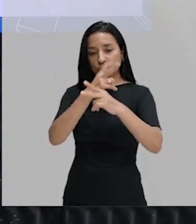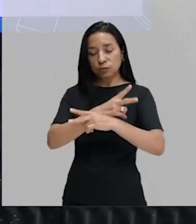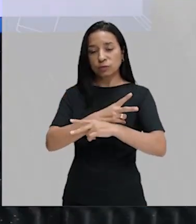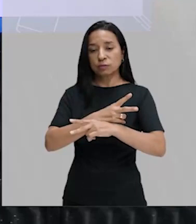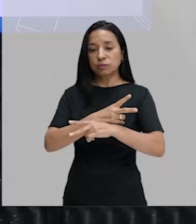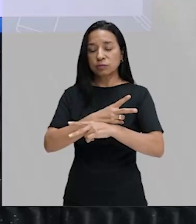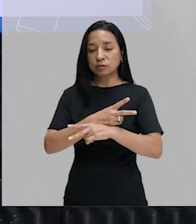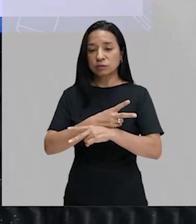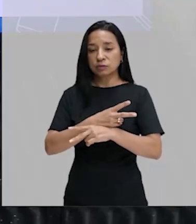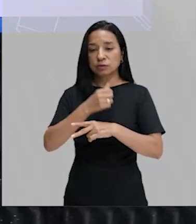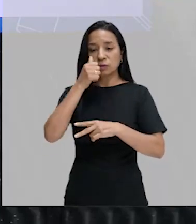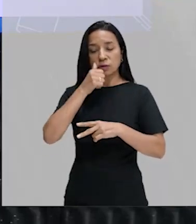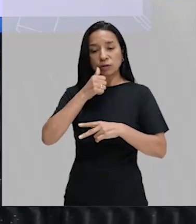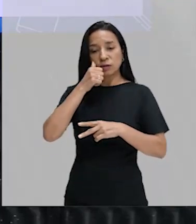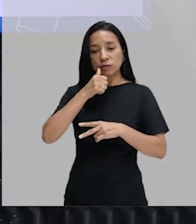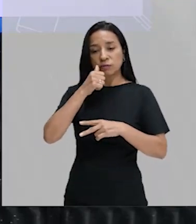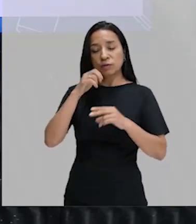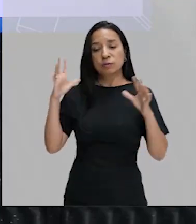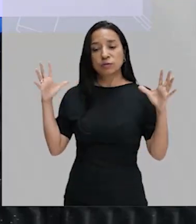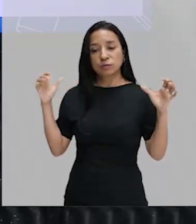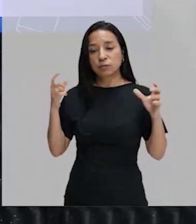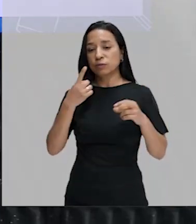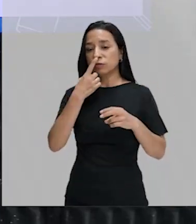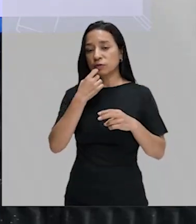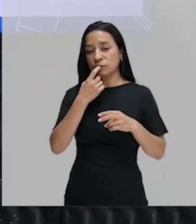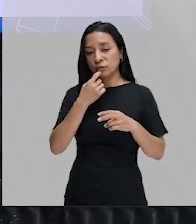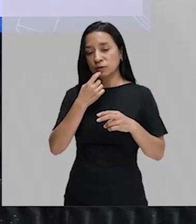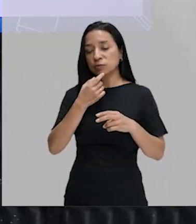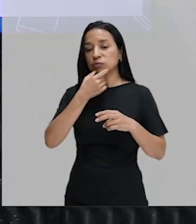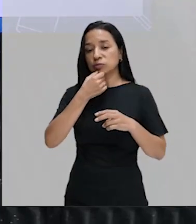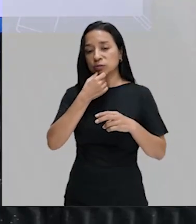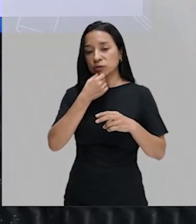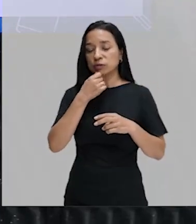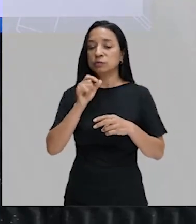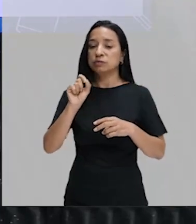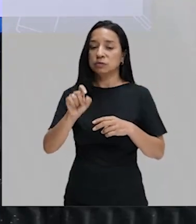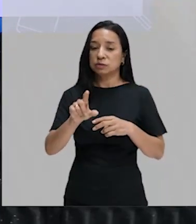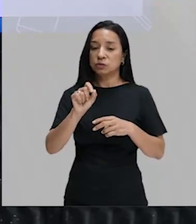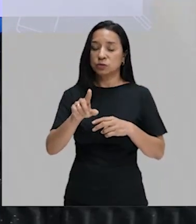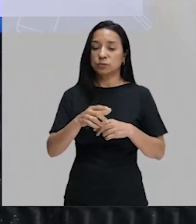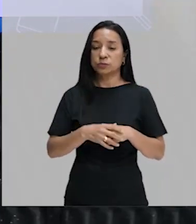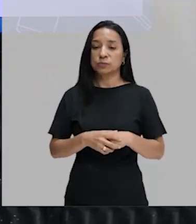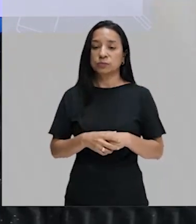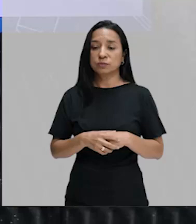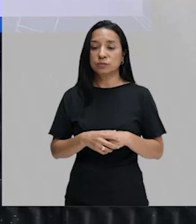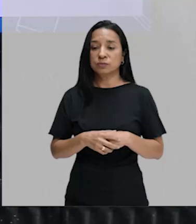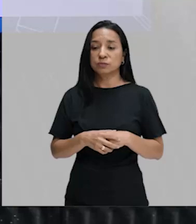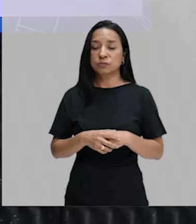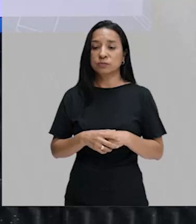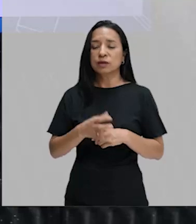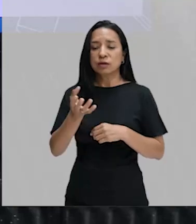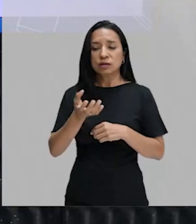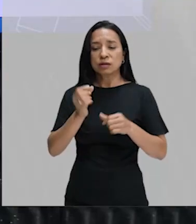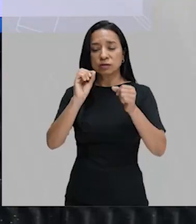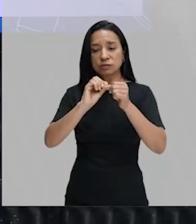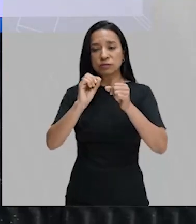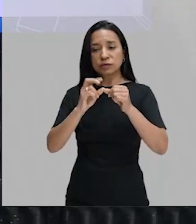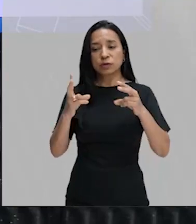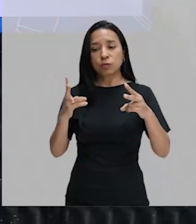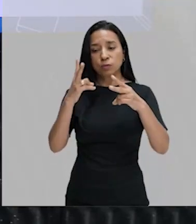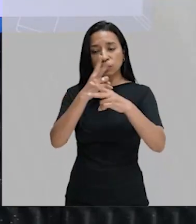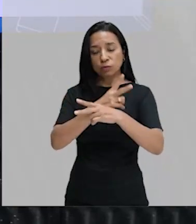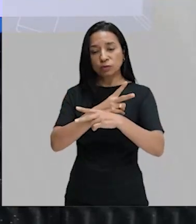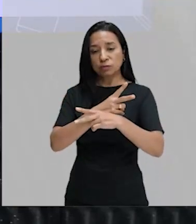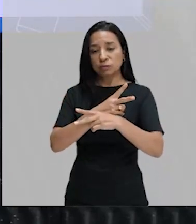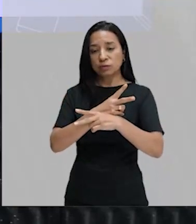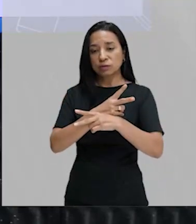de pombos vermelhos com machos azuis. Então ele está querendo que a gente faça um cruzamento de fêmeas